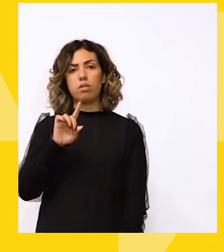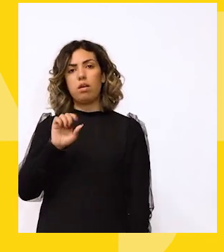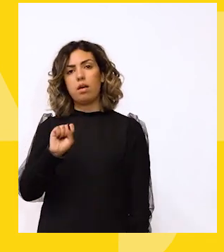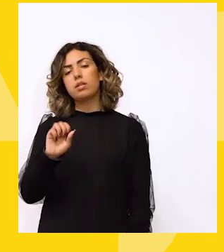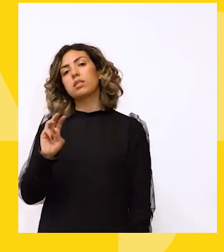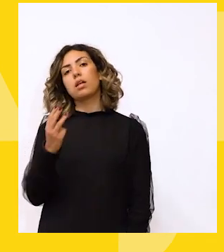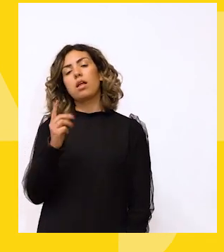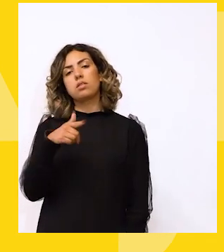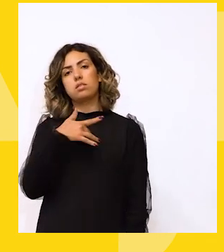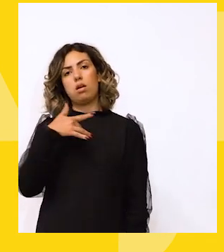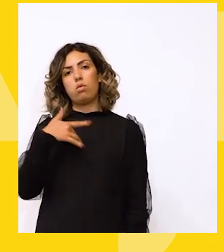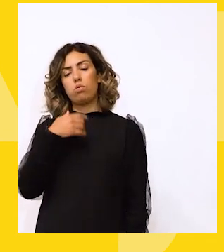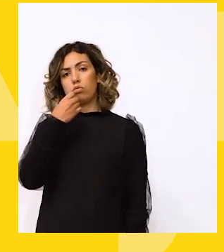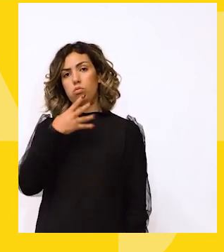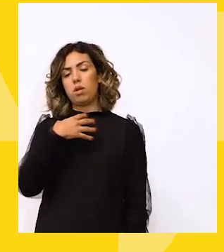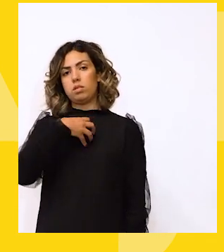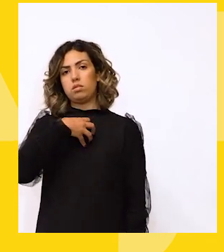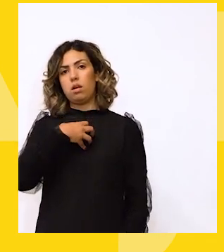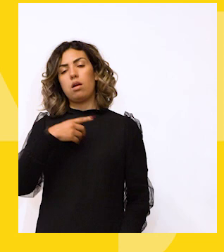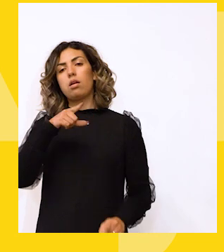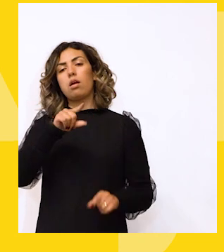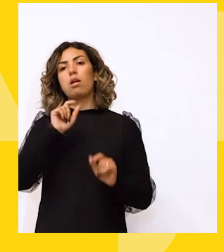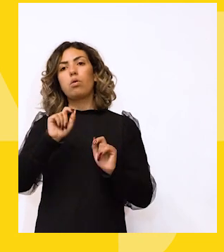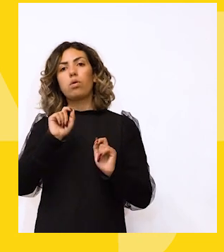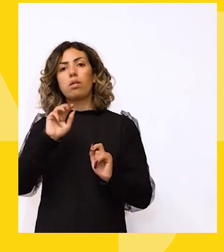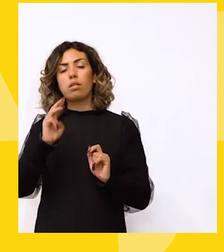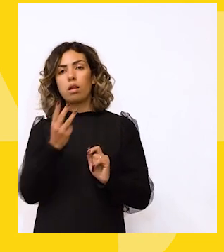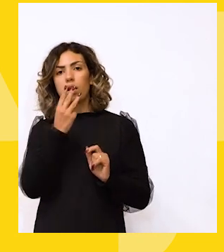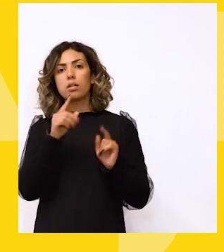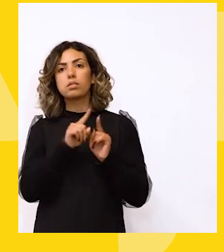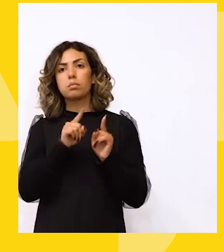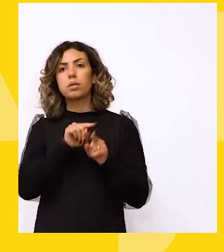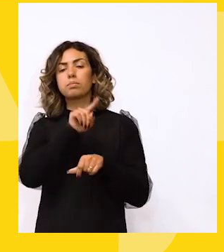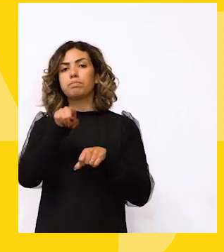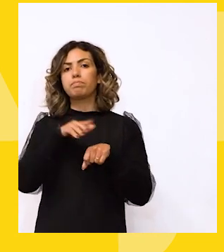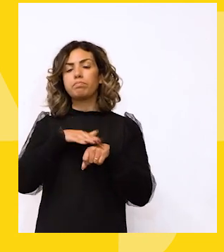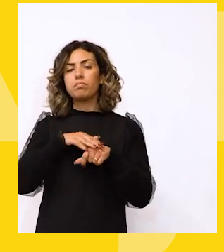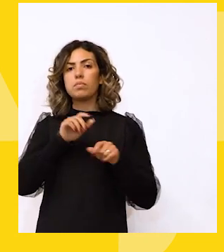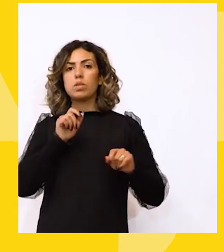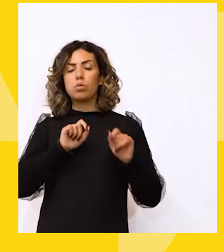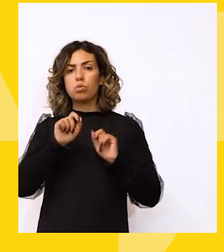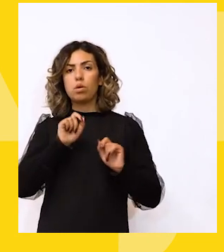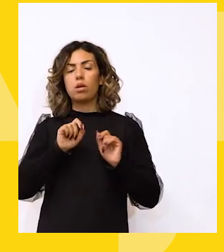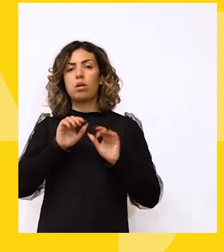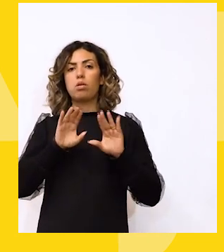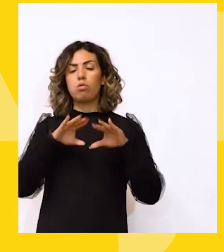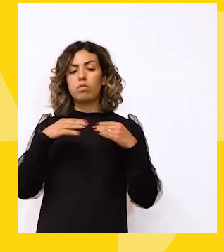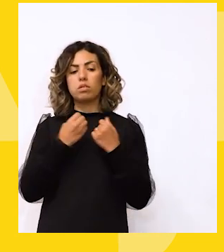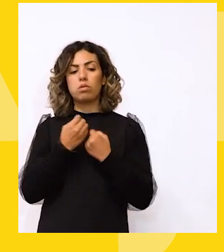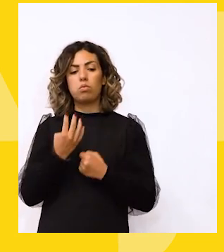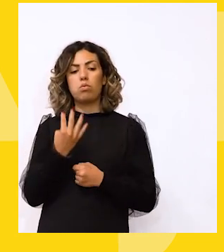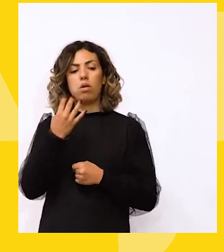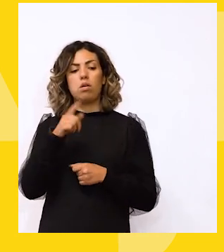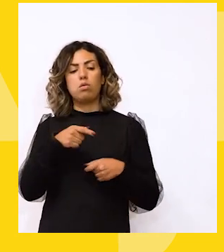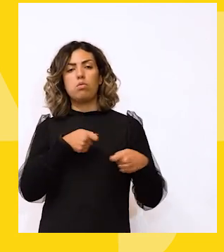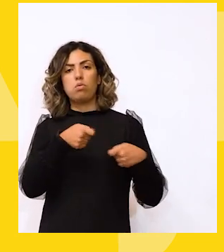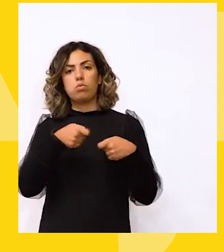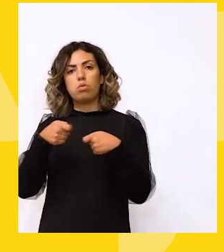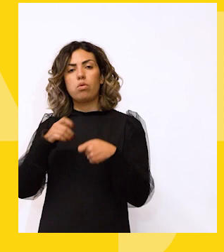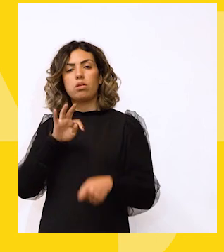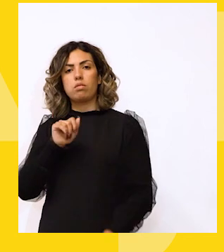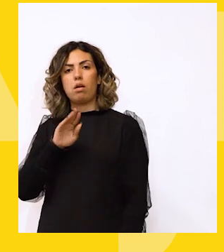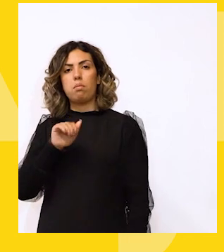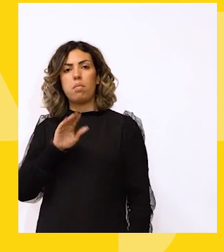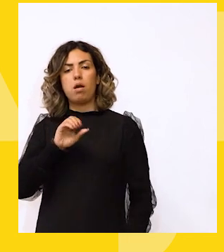saúde bem-estar subjetivo aqui três a fortalecer implementação da convenção quadro para o controle do Tabaco em todos os países